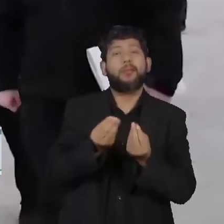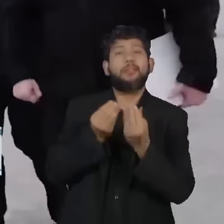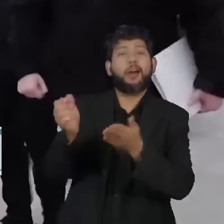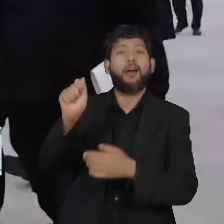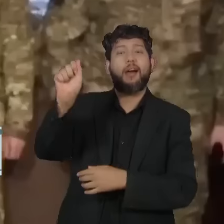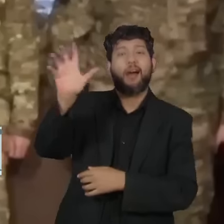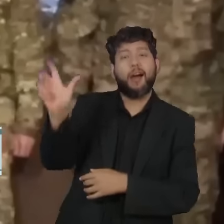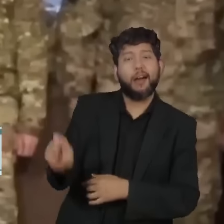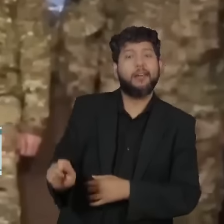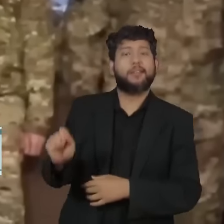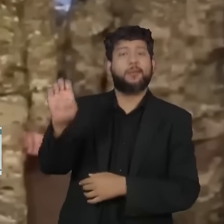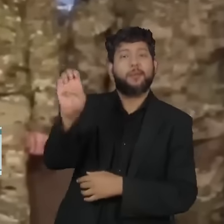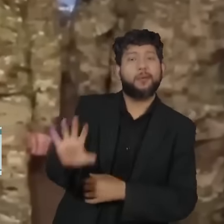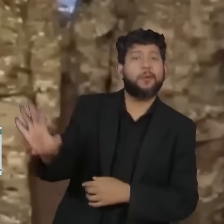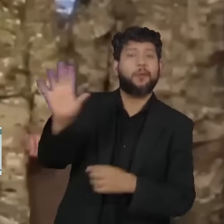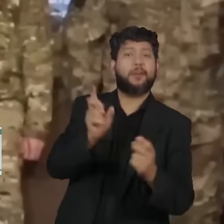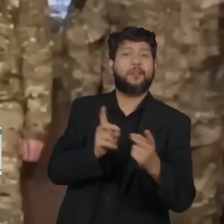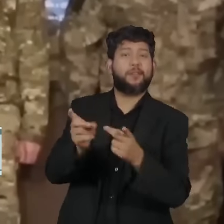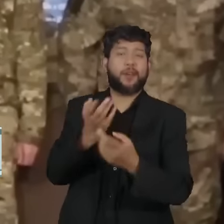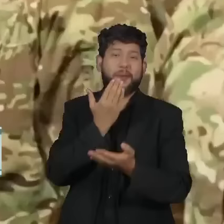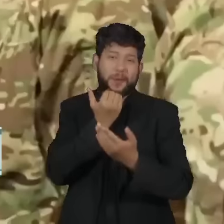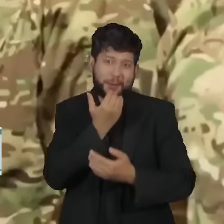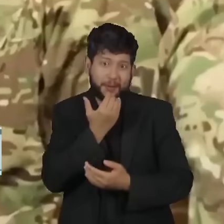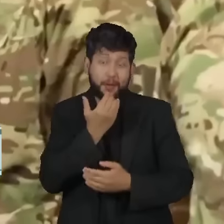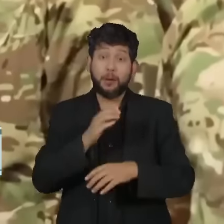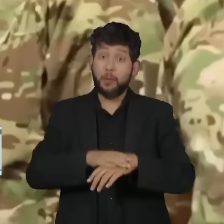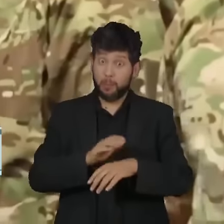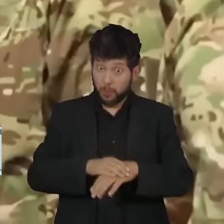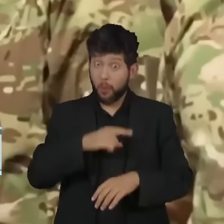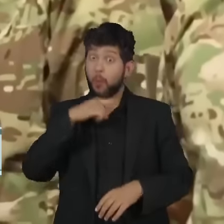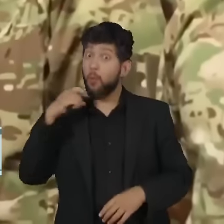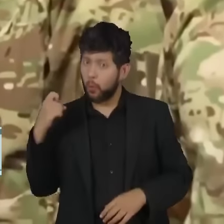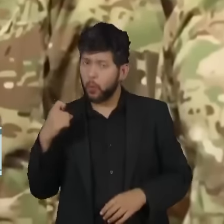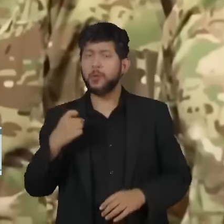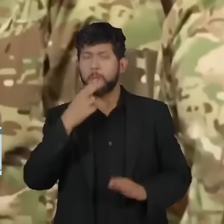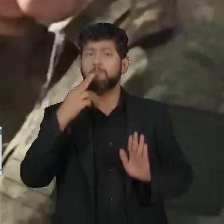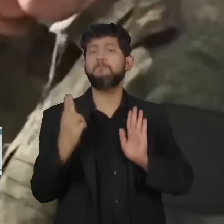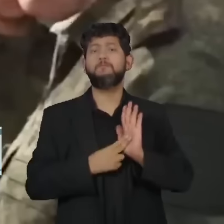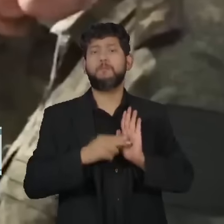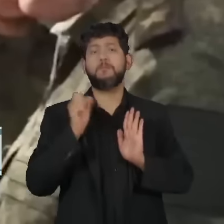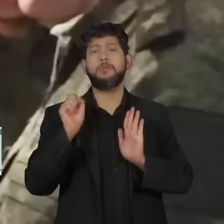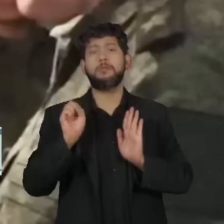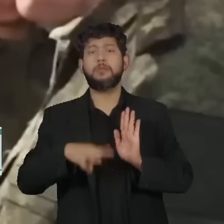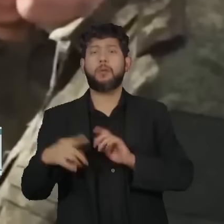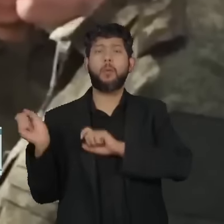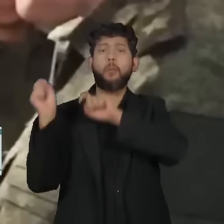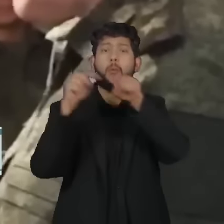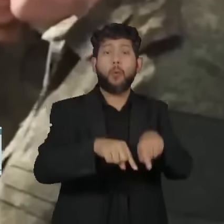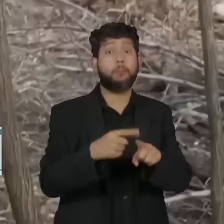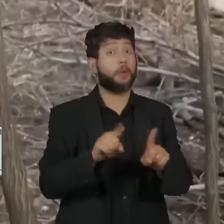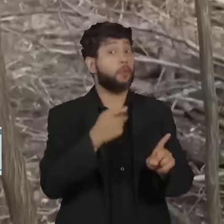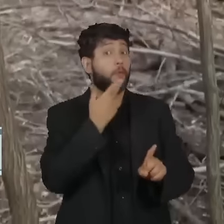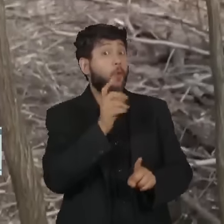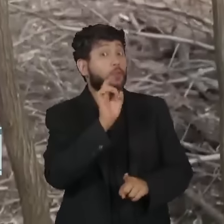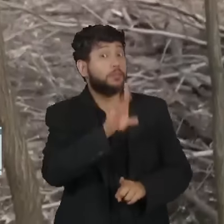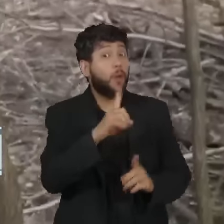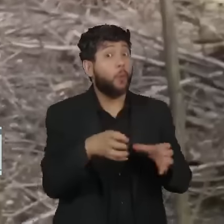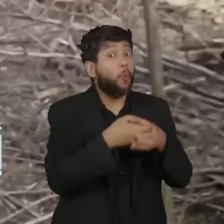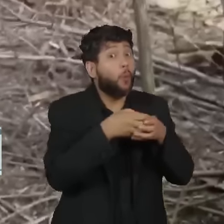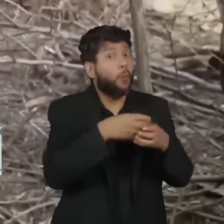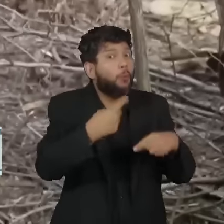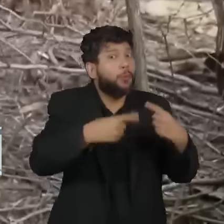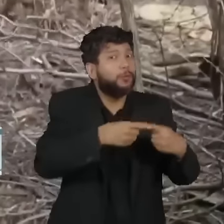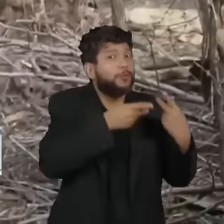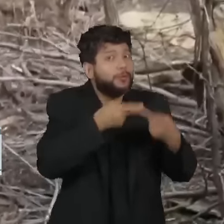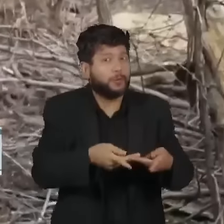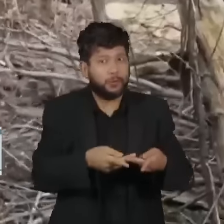a Europa. As Forças Armadas da Rússia admitiram o ataque, mas não confirmaram se o alvo era a comitiva. A invasão da Ucrânia pela